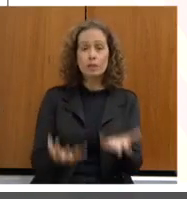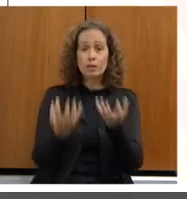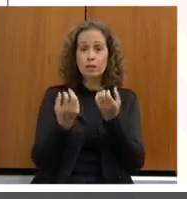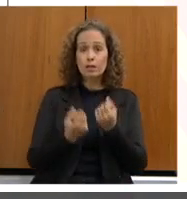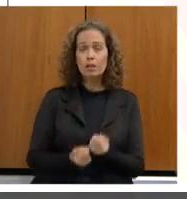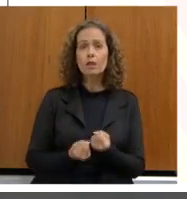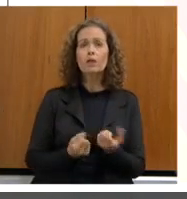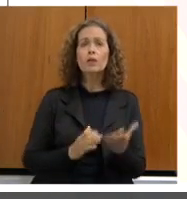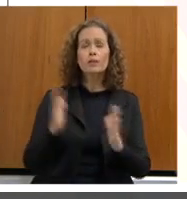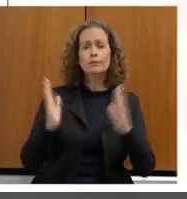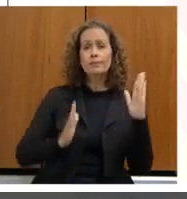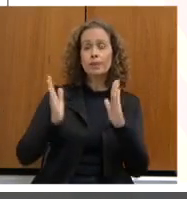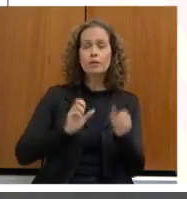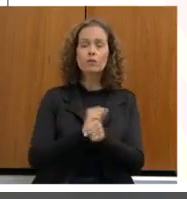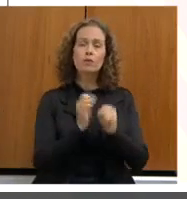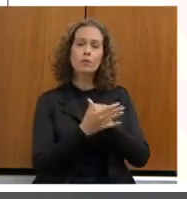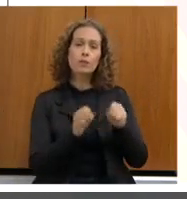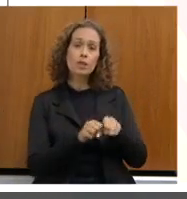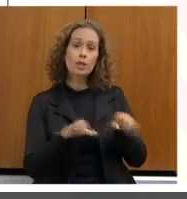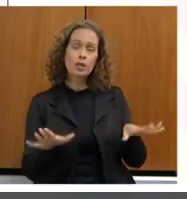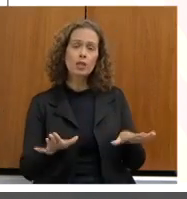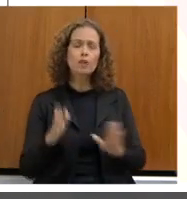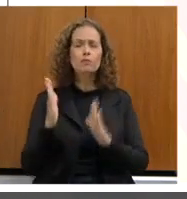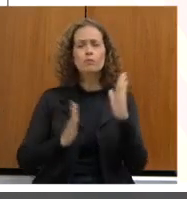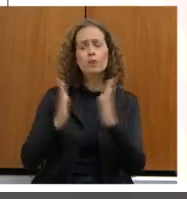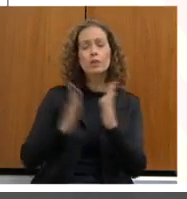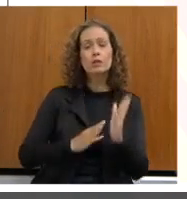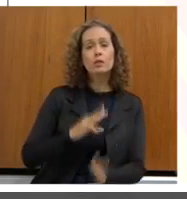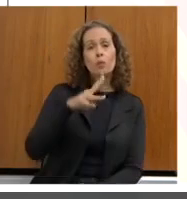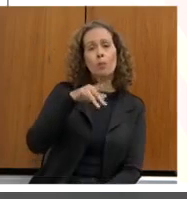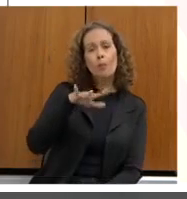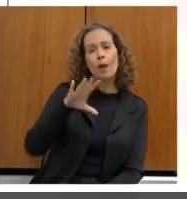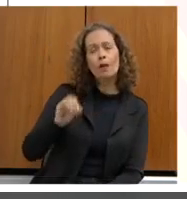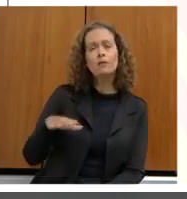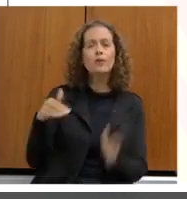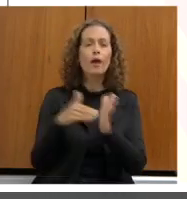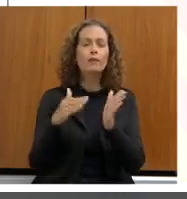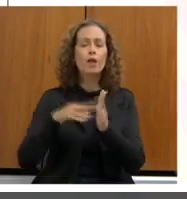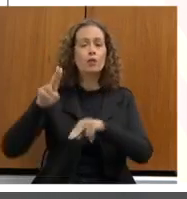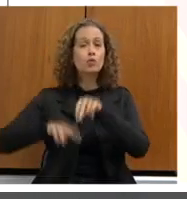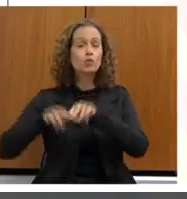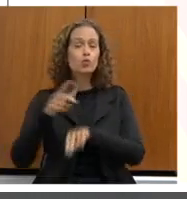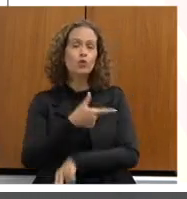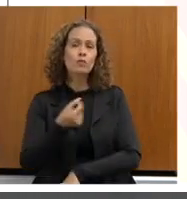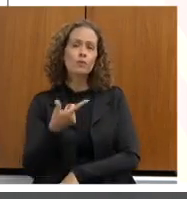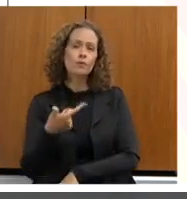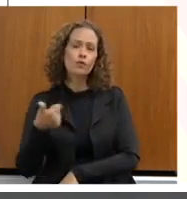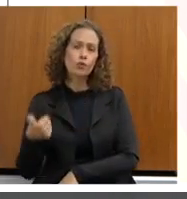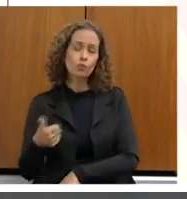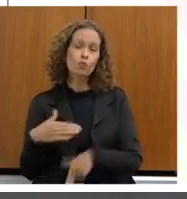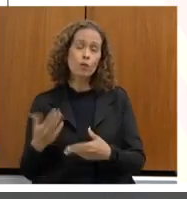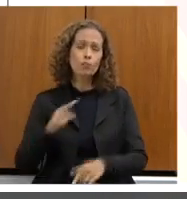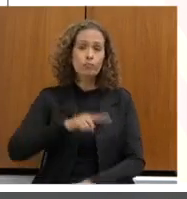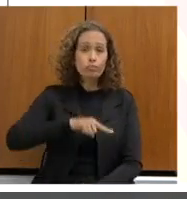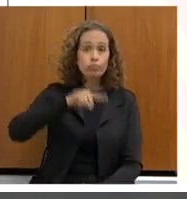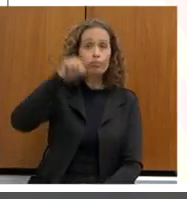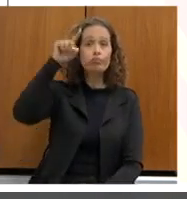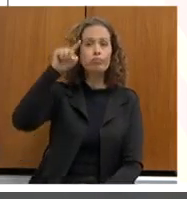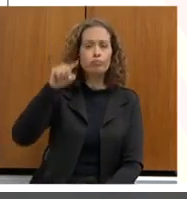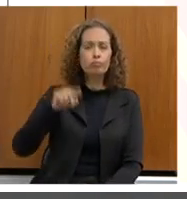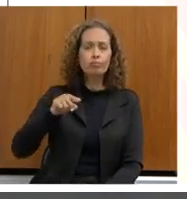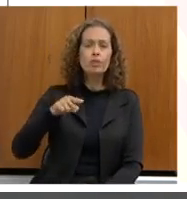pandemia isso de Março a junho de 2021 esse pico maior nele tá exatamente